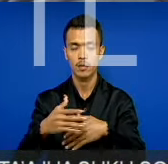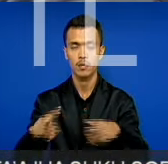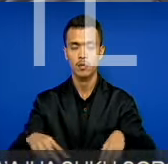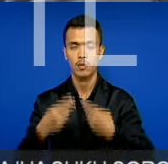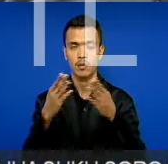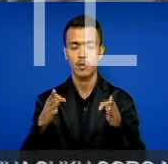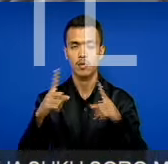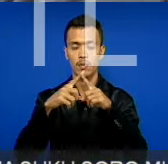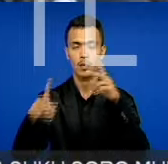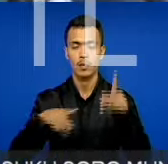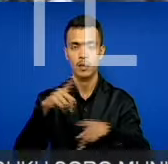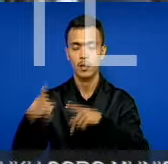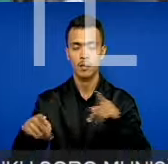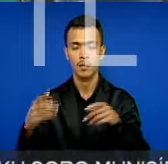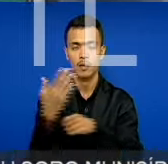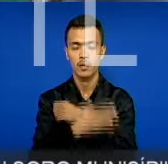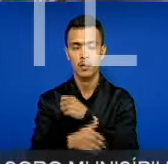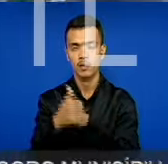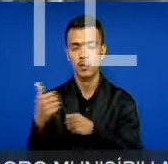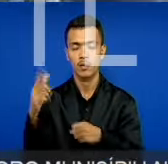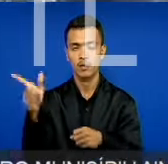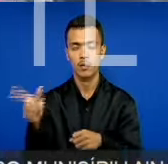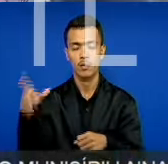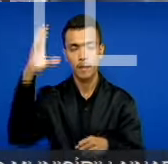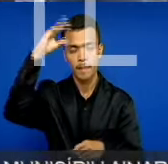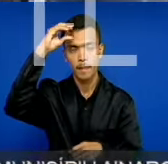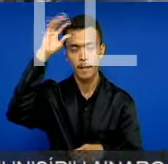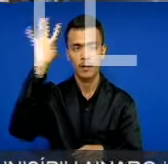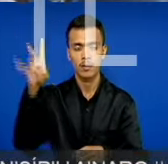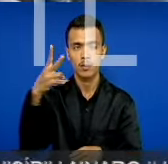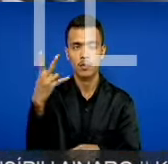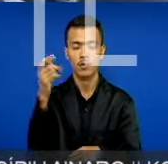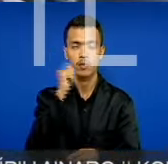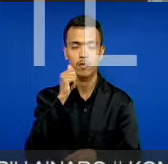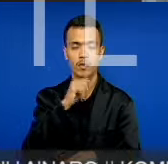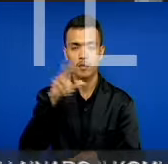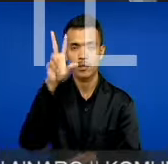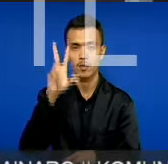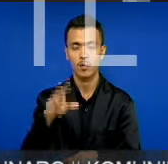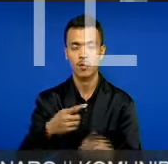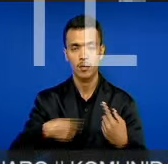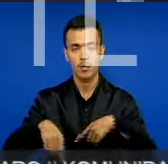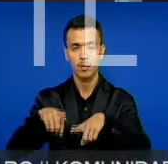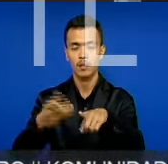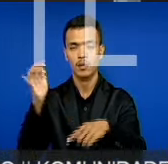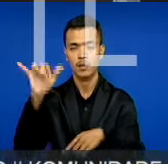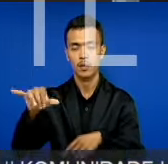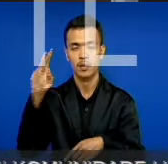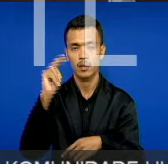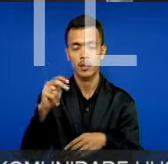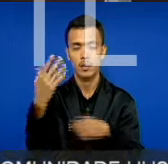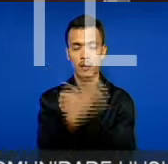ba cidadão estrangeiro rua nulo composto Husimanes Sanulo Resinghito no feto na entolo o de fila basira na nação